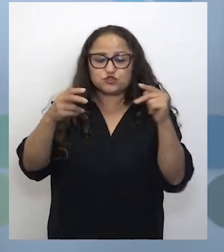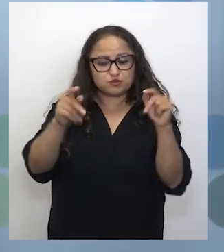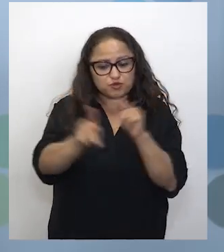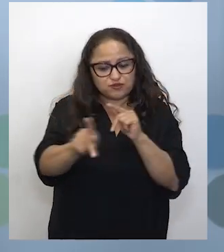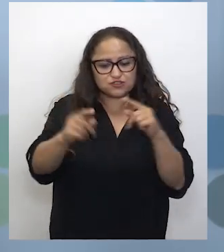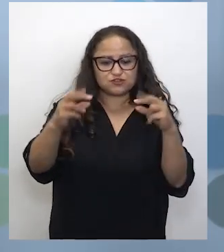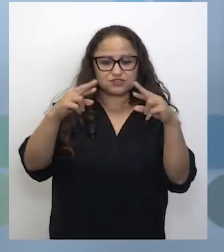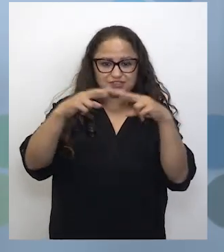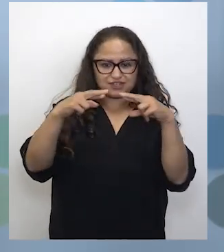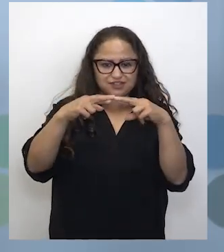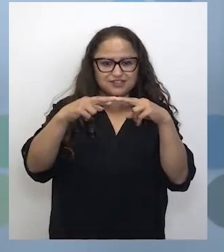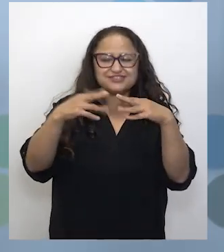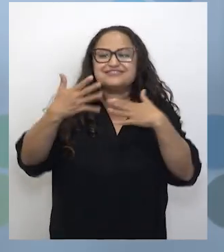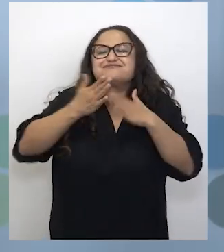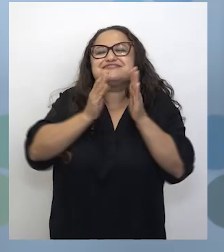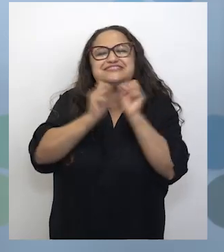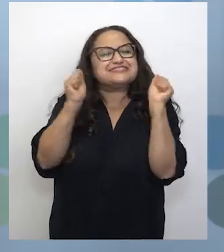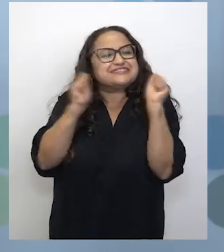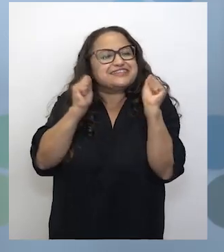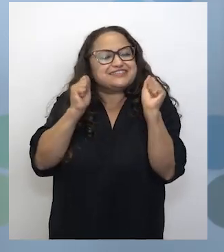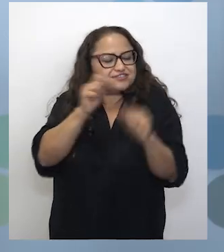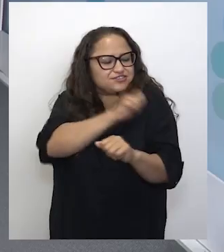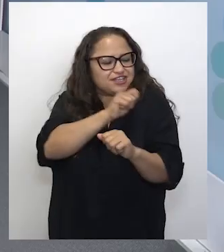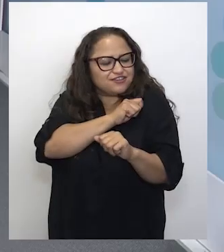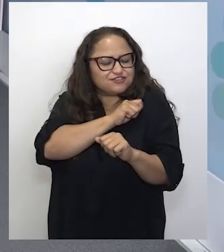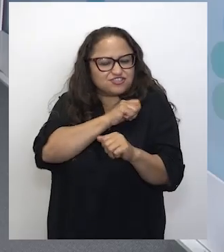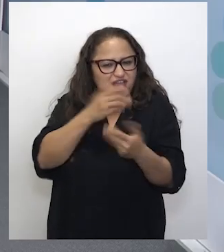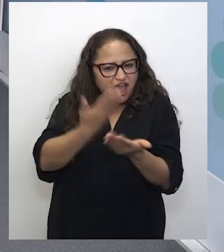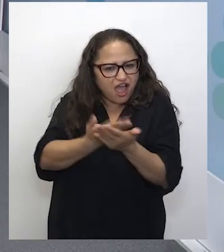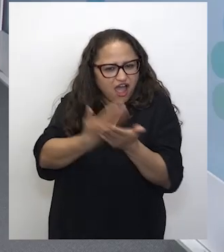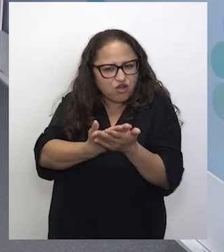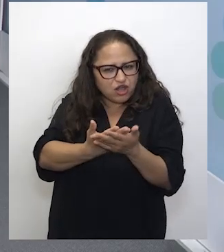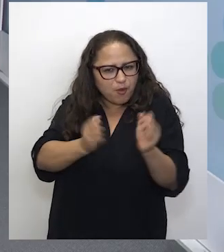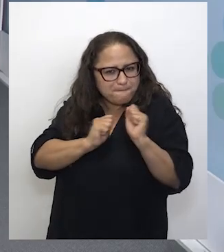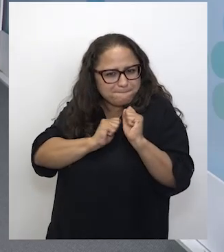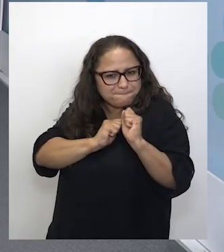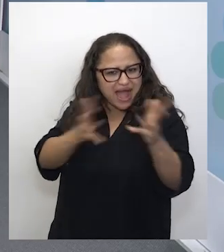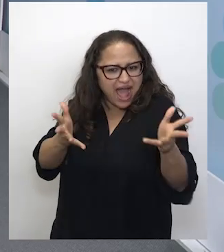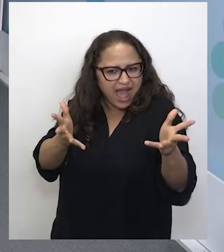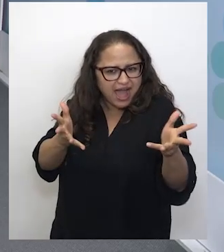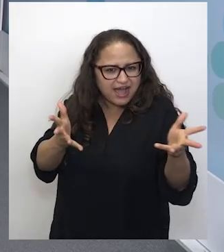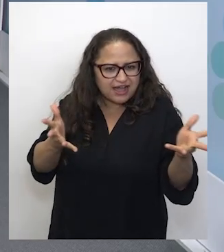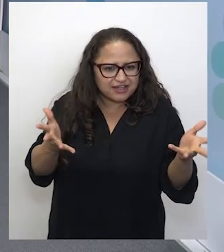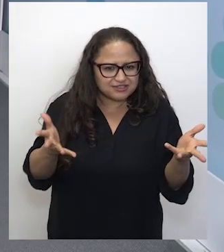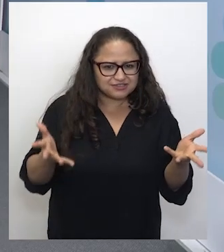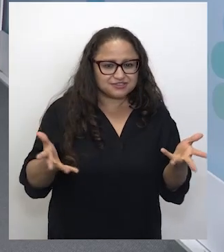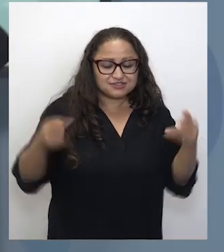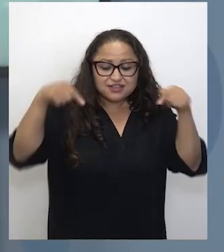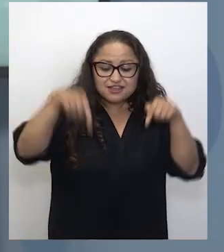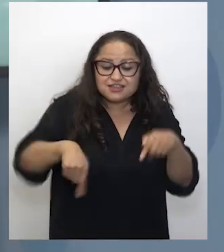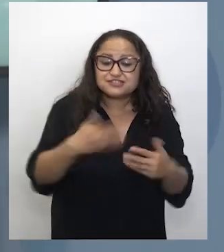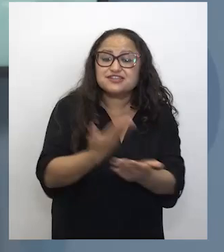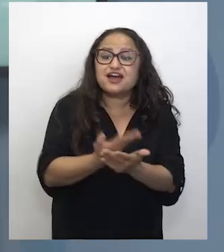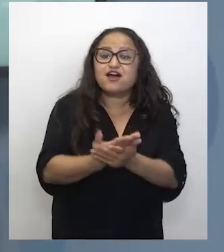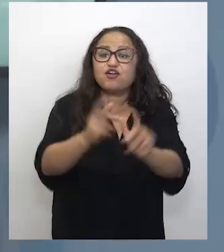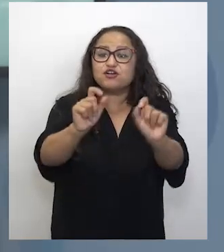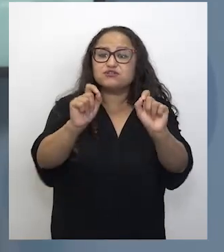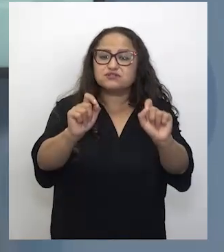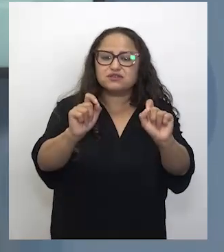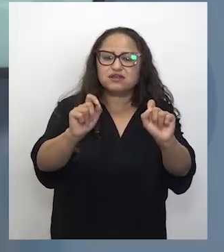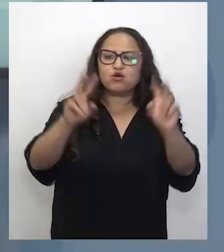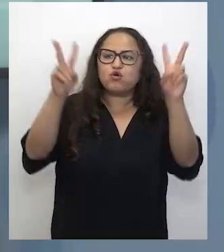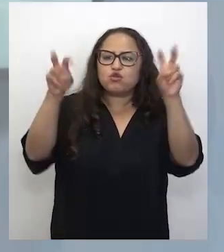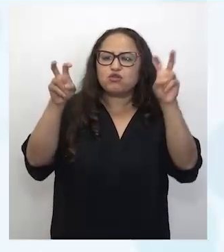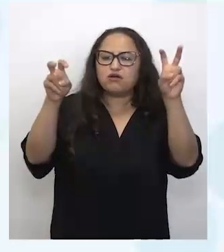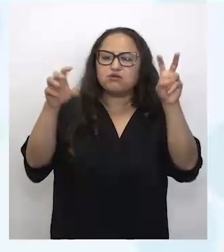queridos alunos, para uma aula que vai ser bafo, né, Fabi? Vai ser bafo, né? Então, essa aula justamente, né, o nome dela já é sugestivo,